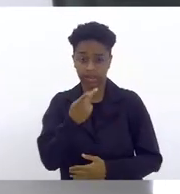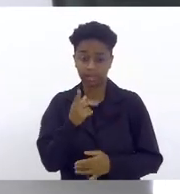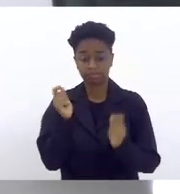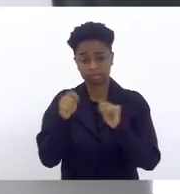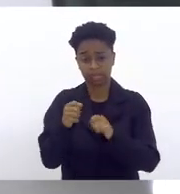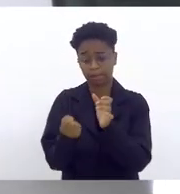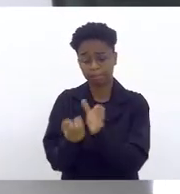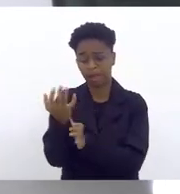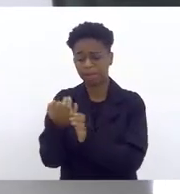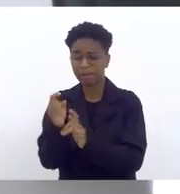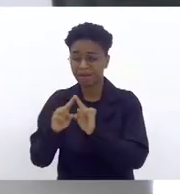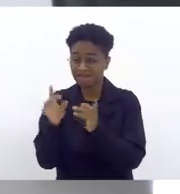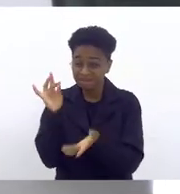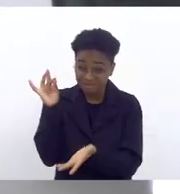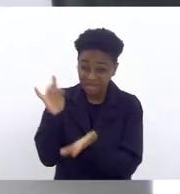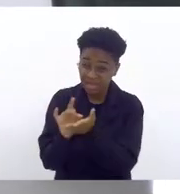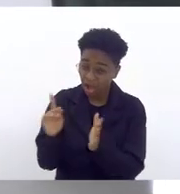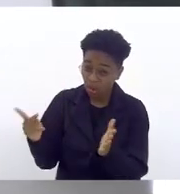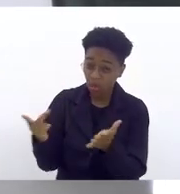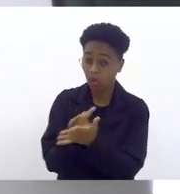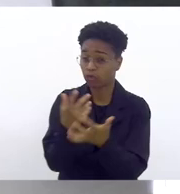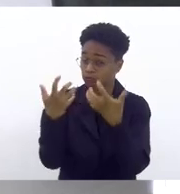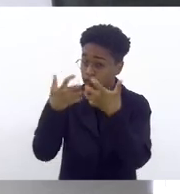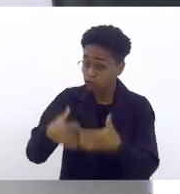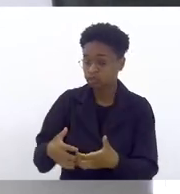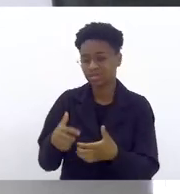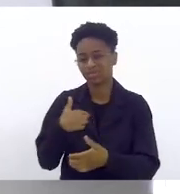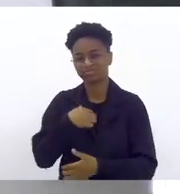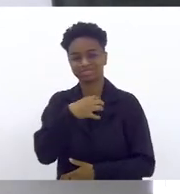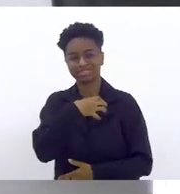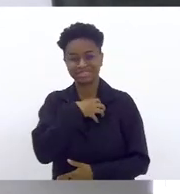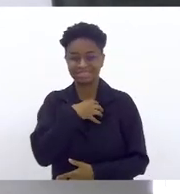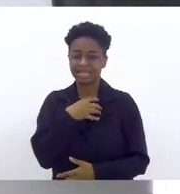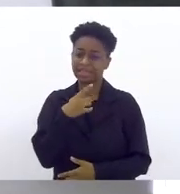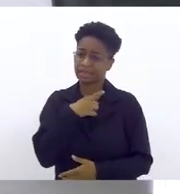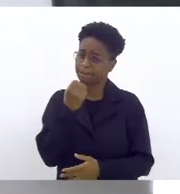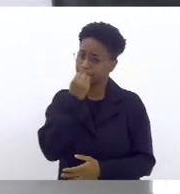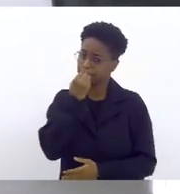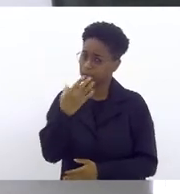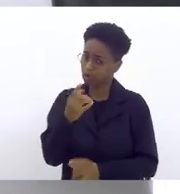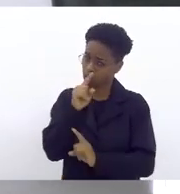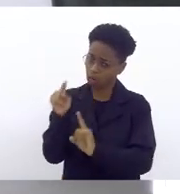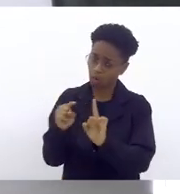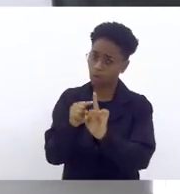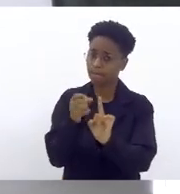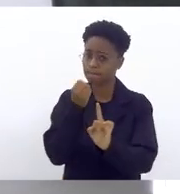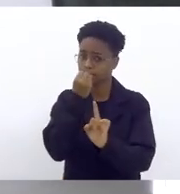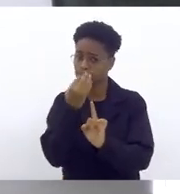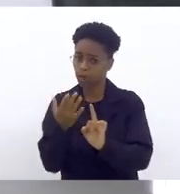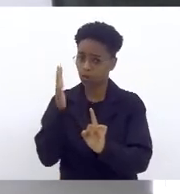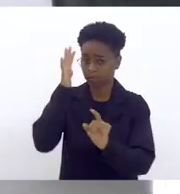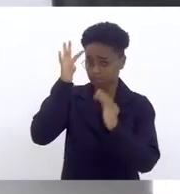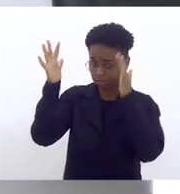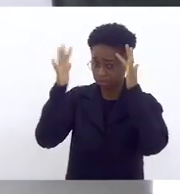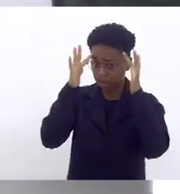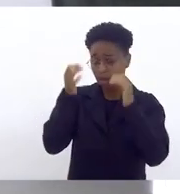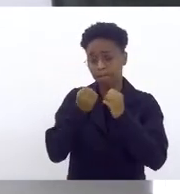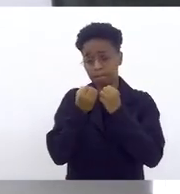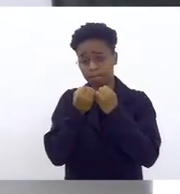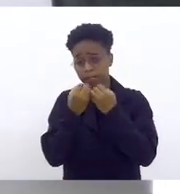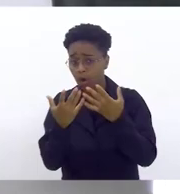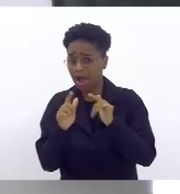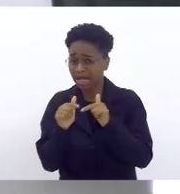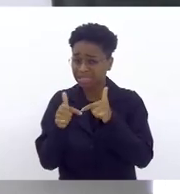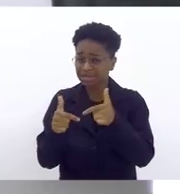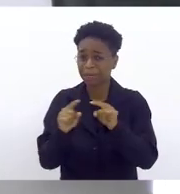efetivação eu tenho um sentimento Assim que existem boas intenções né boas iniciativas